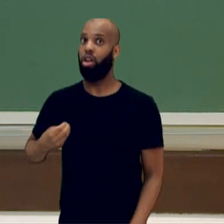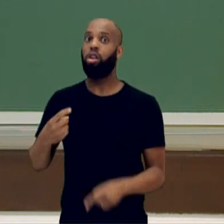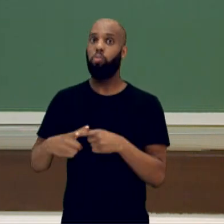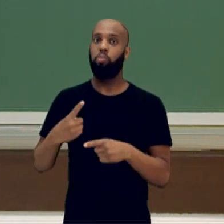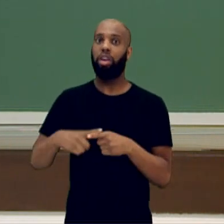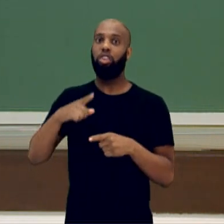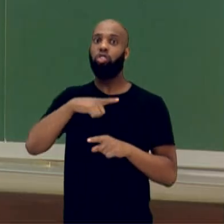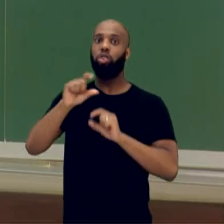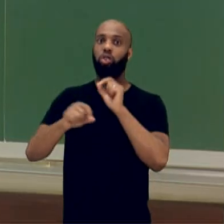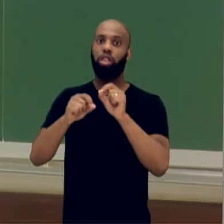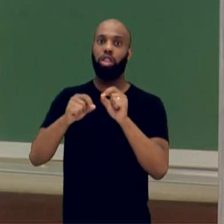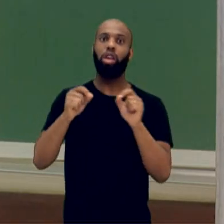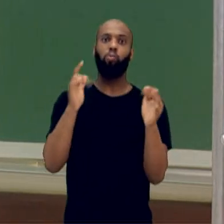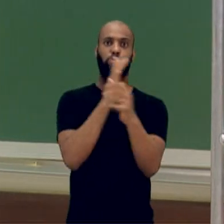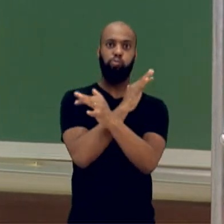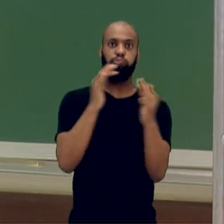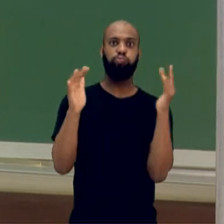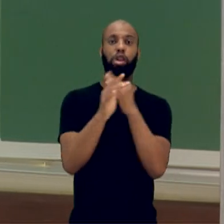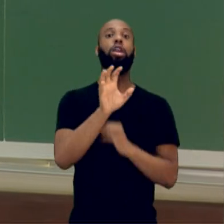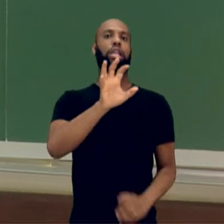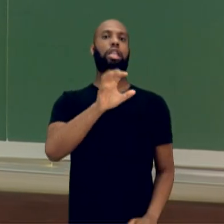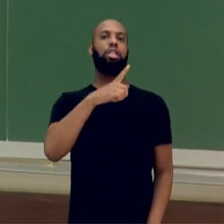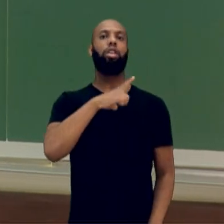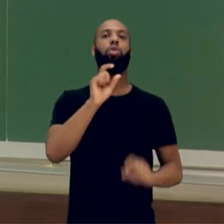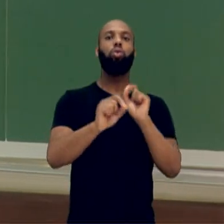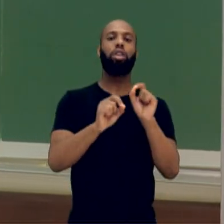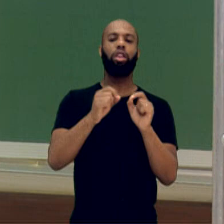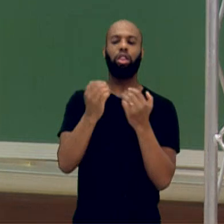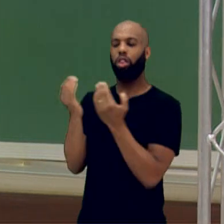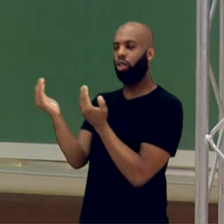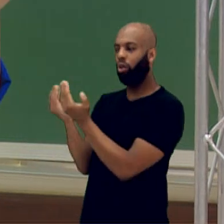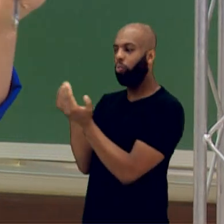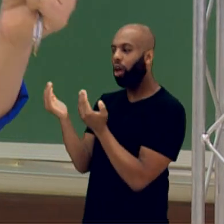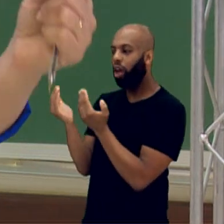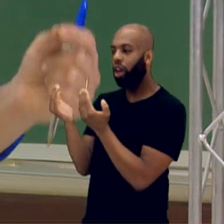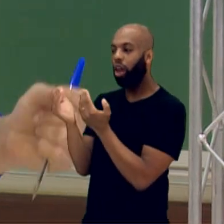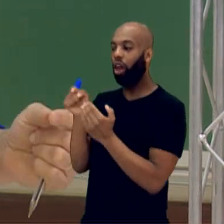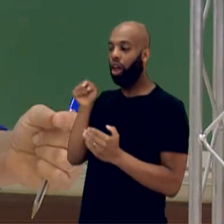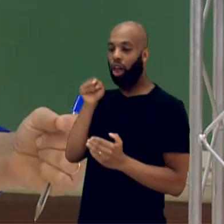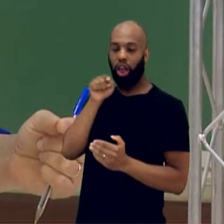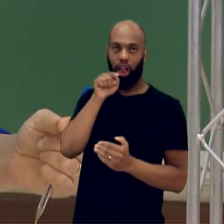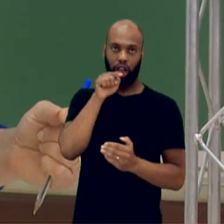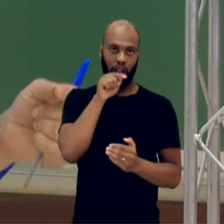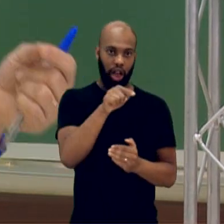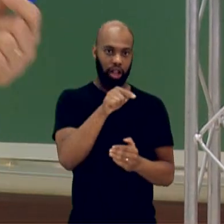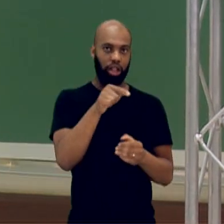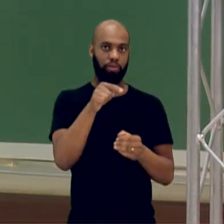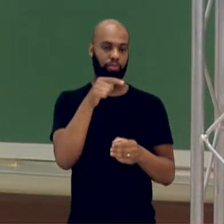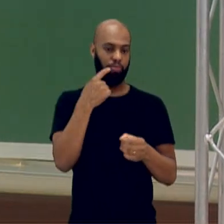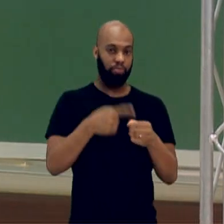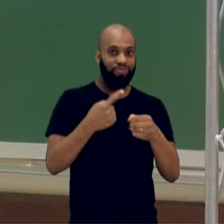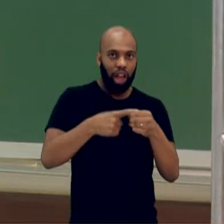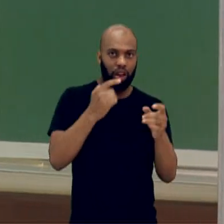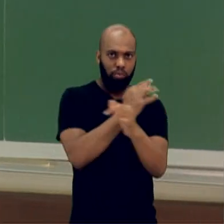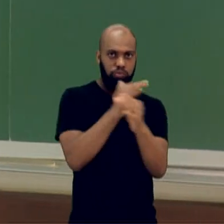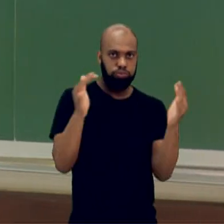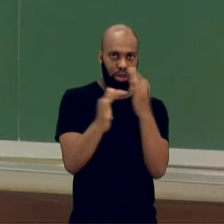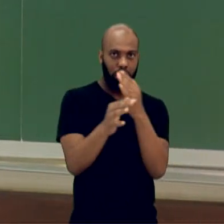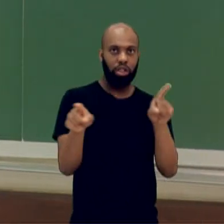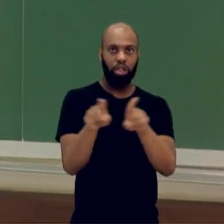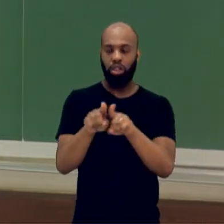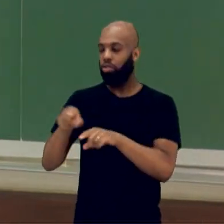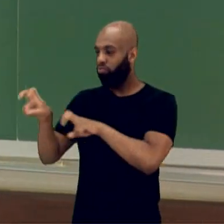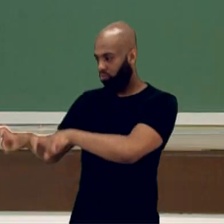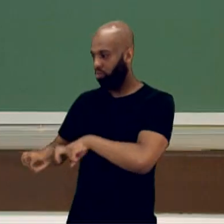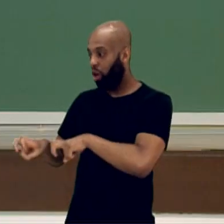que processo de urbanização é isso, né? Eu tenho uma comparação entre o crescimento populacional nas áreas urbanas e também